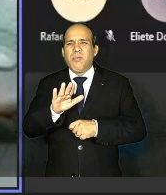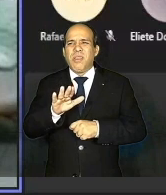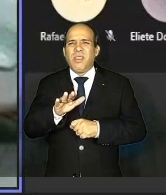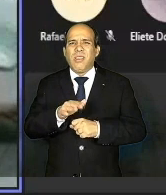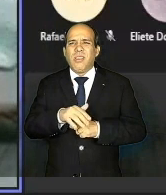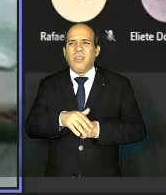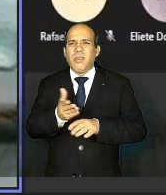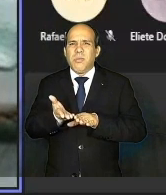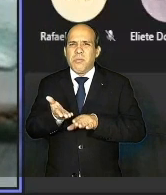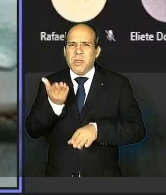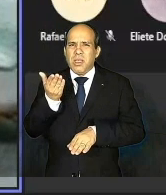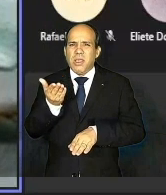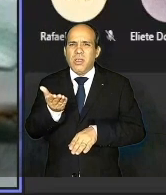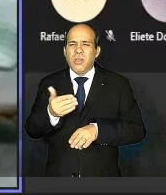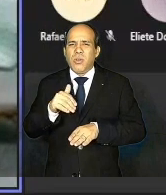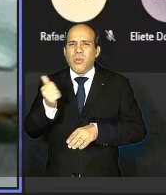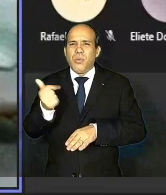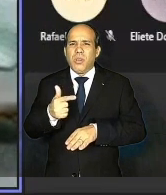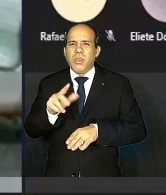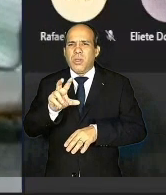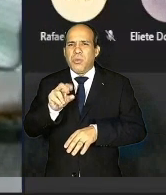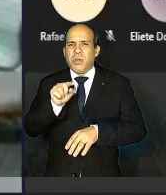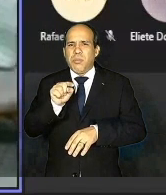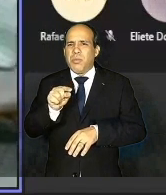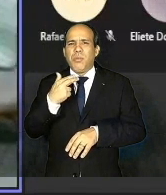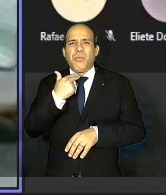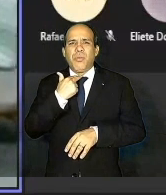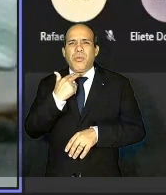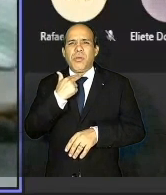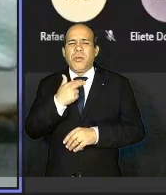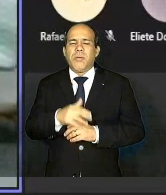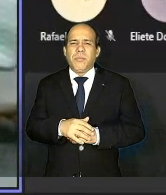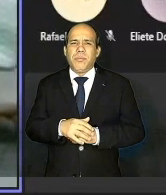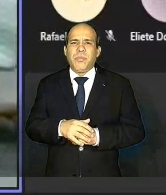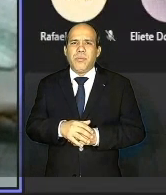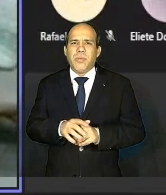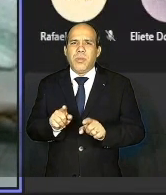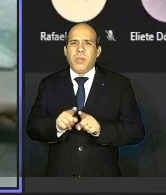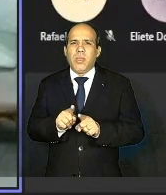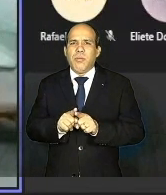né, da gente fazer um ajuste. Agora, mais de 50 eu não tenho